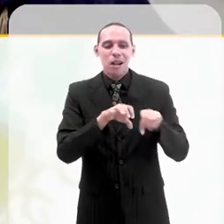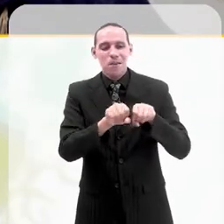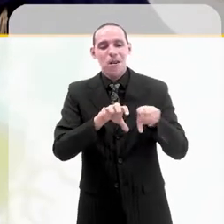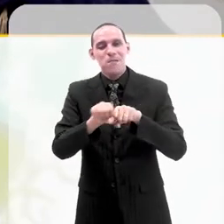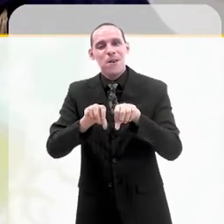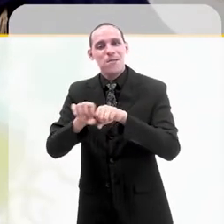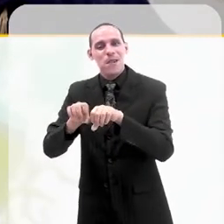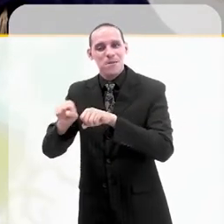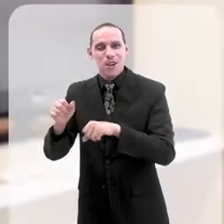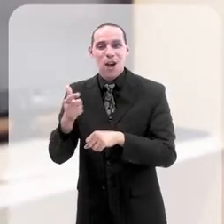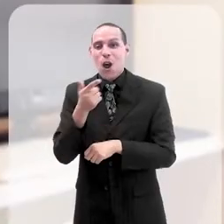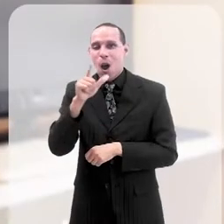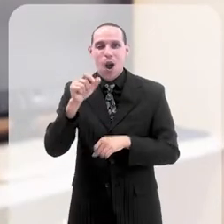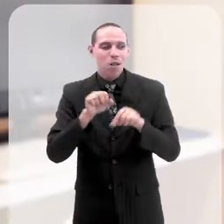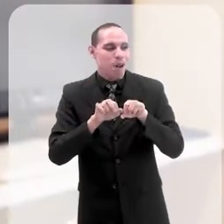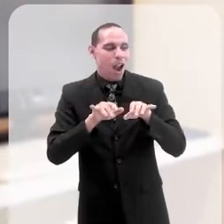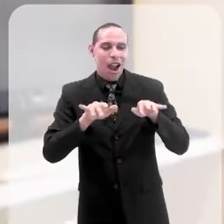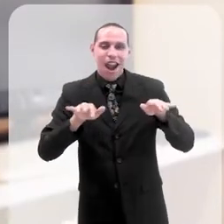multiplicadores